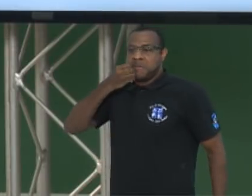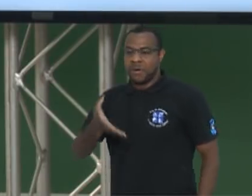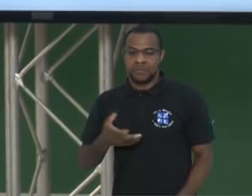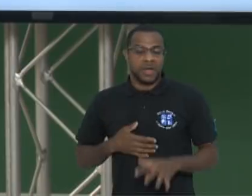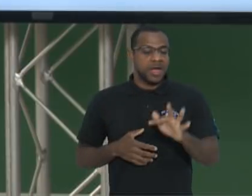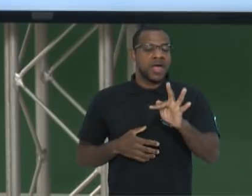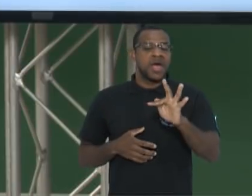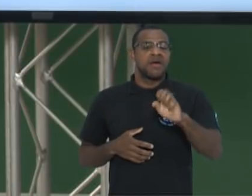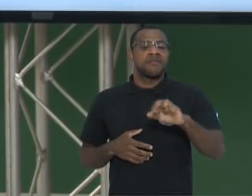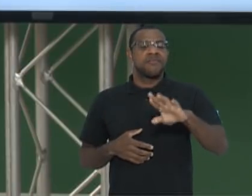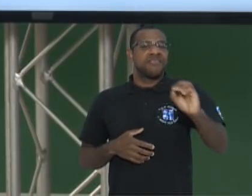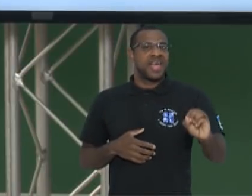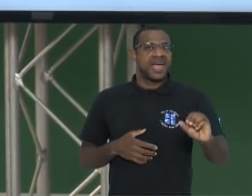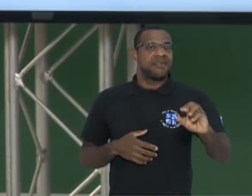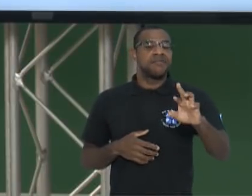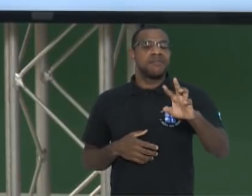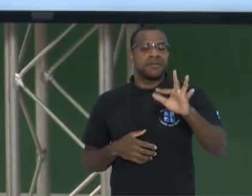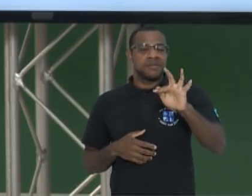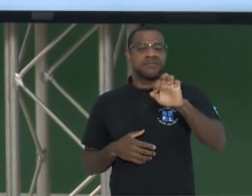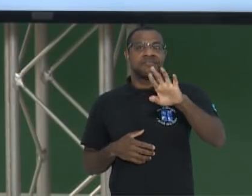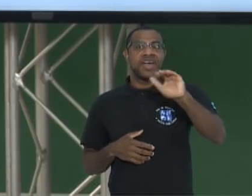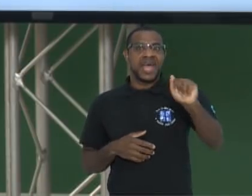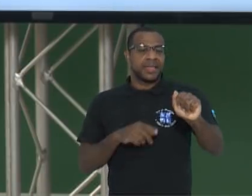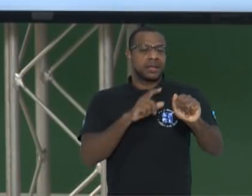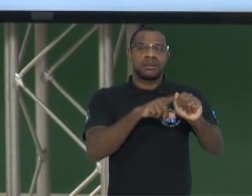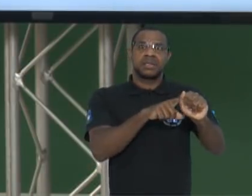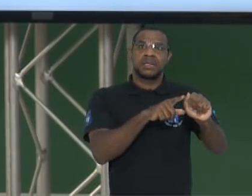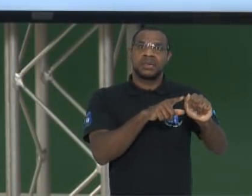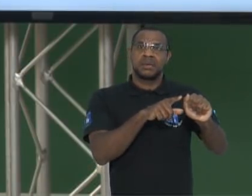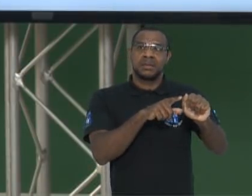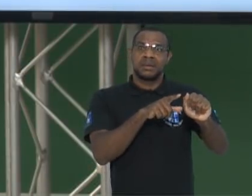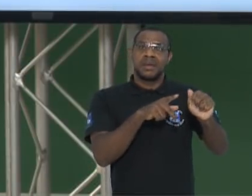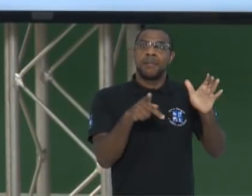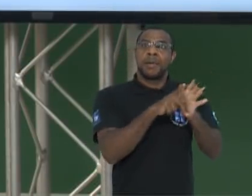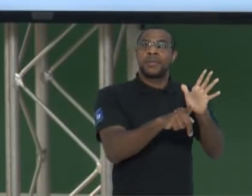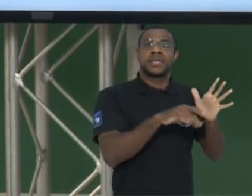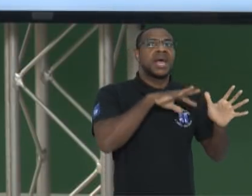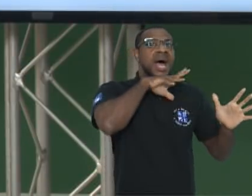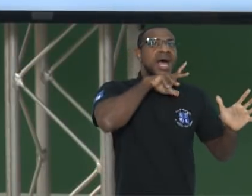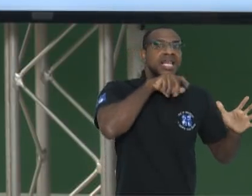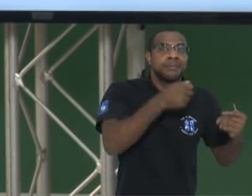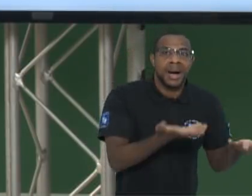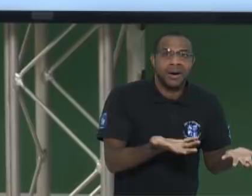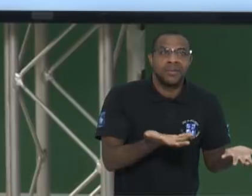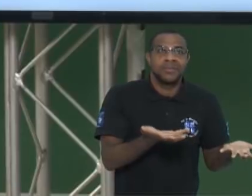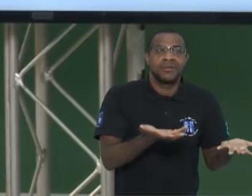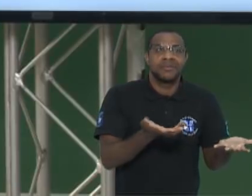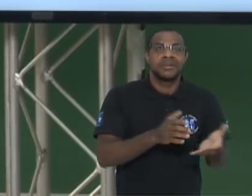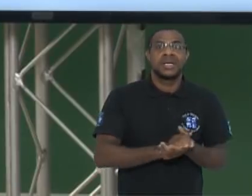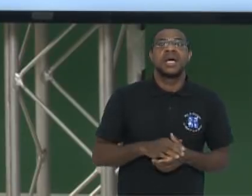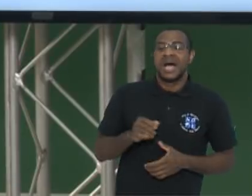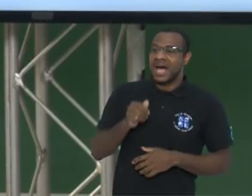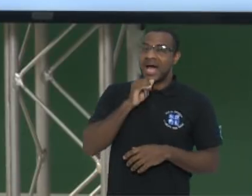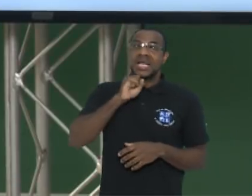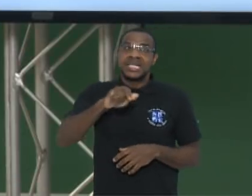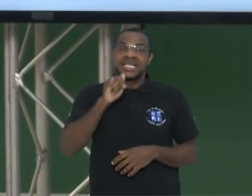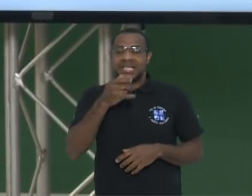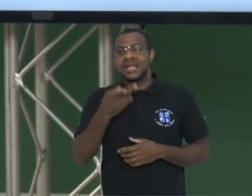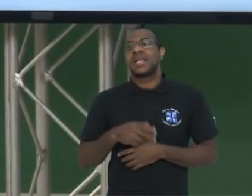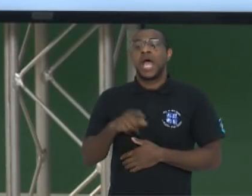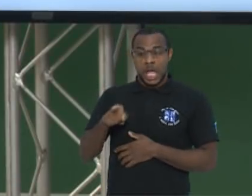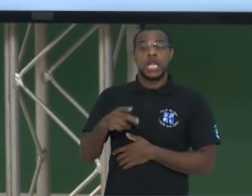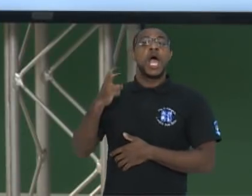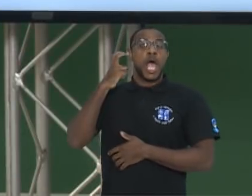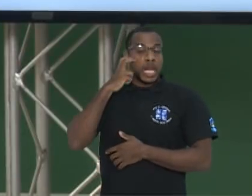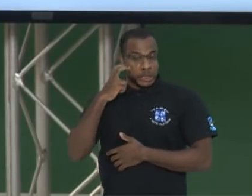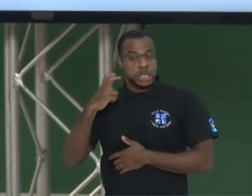Então, quando eu digo ele é fera, eu estou fazendo uma metáfora. Se eu disser ele é tão inteligente ou tão astucioso,